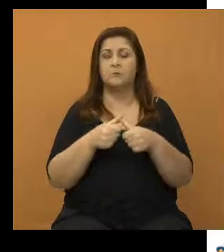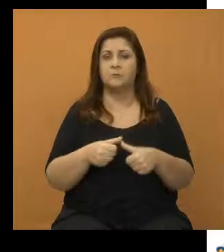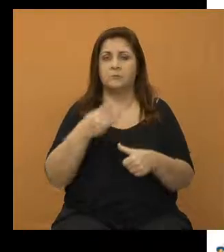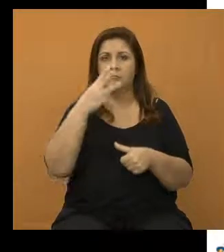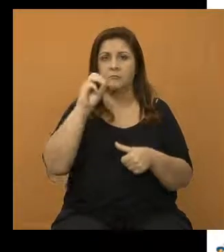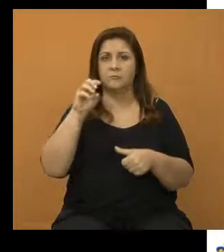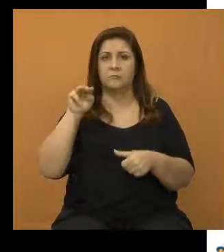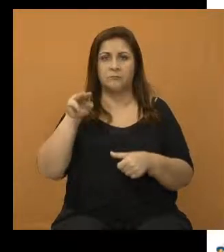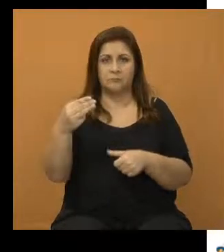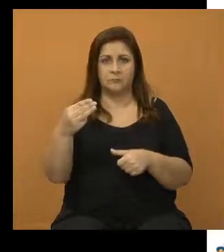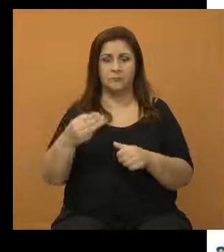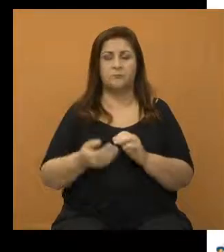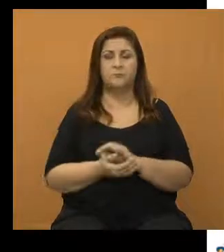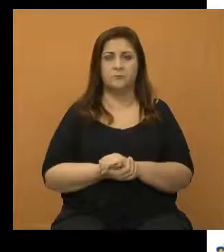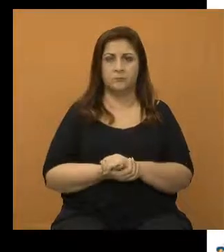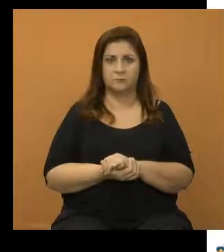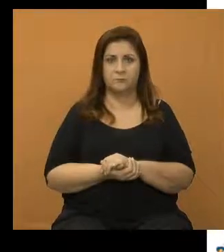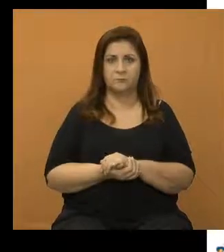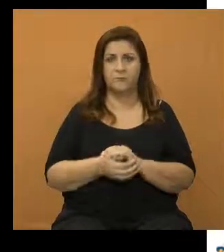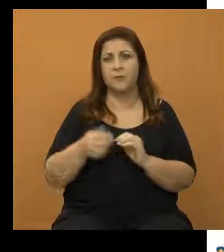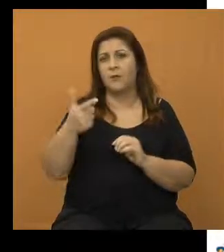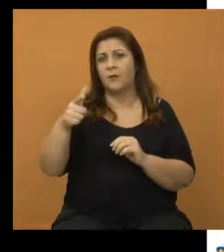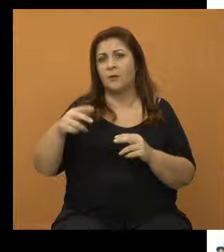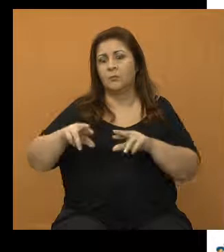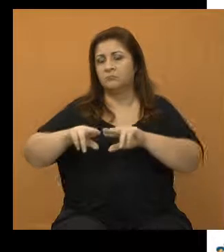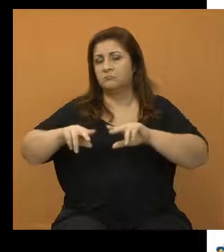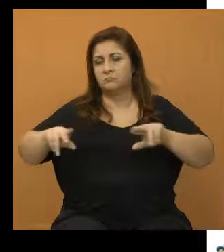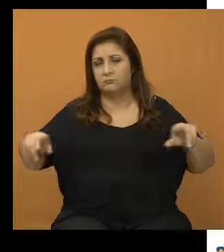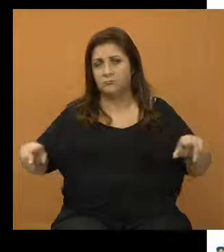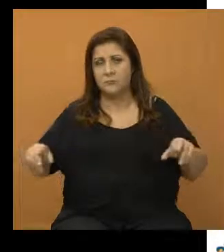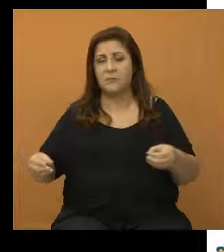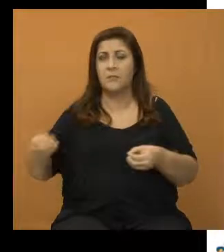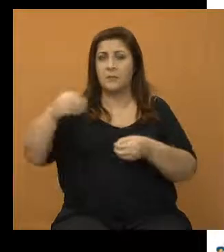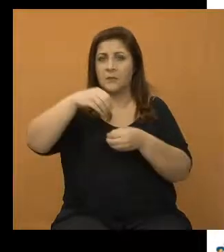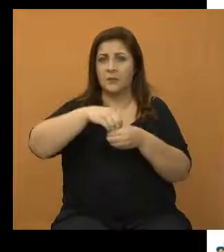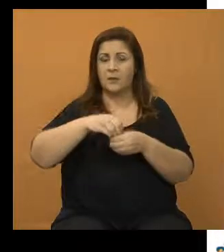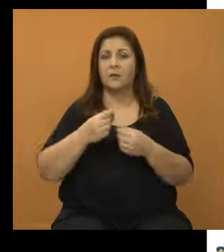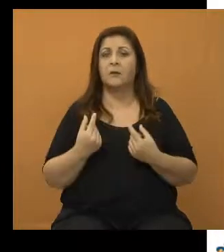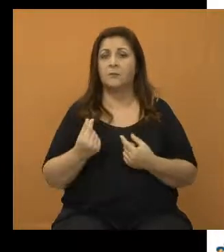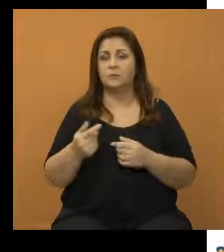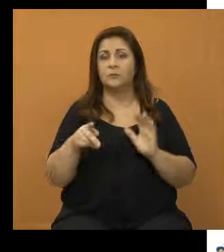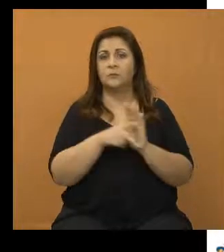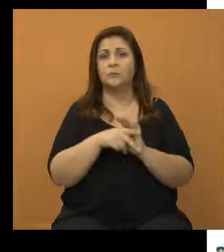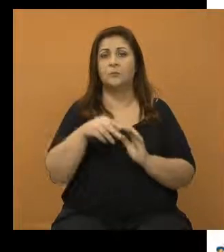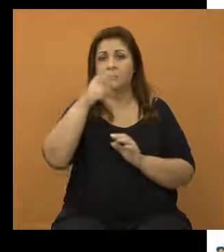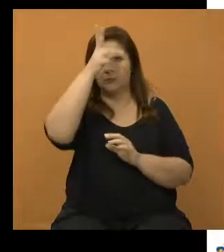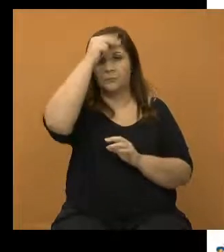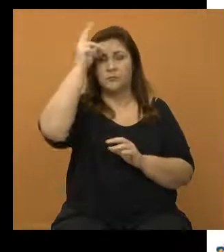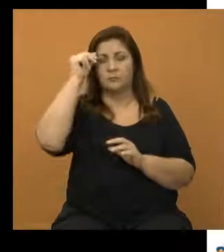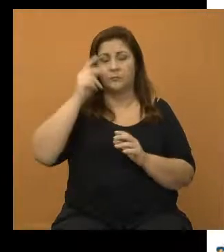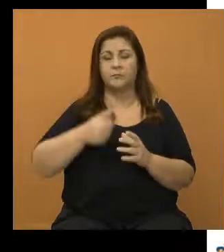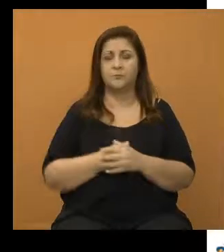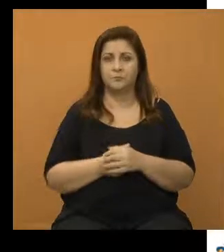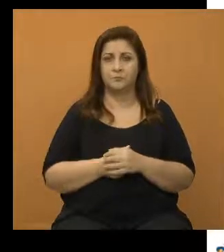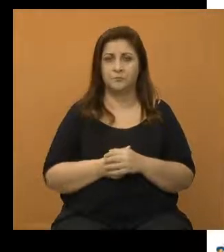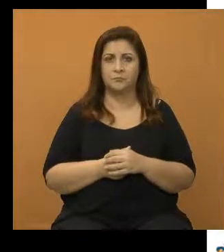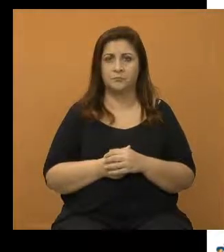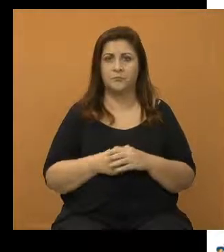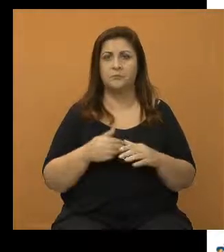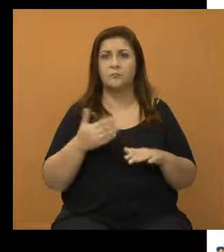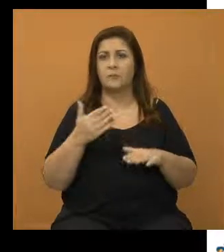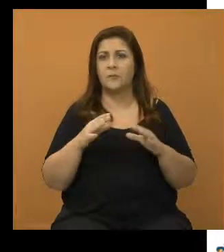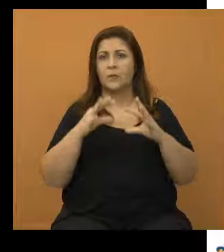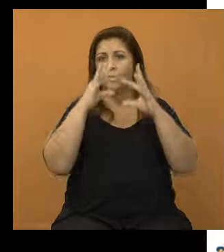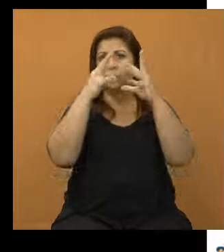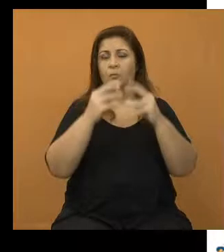milhões. E no outros, são outras receitas que acabam entrando para o município, que a gente fixou em 15 milhões, dado